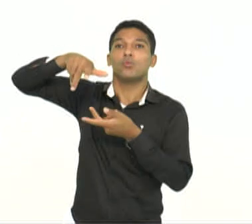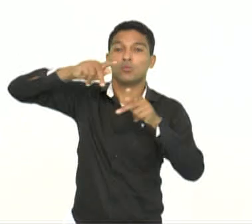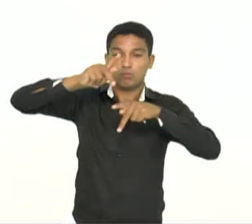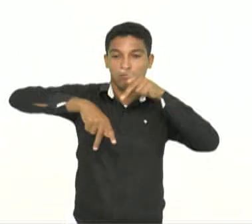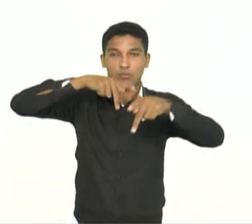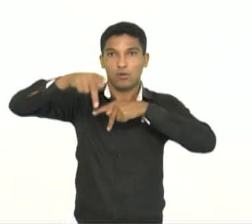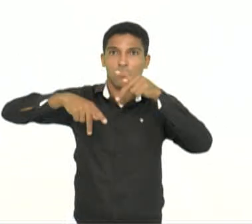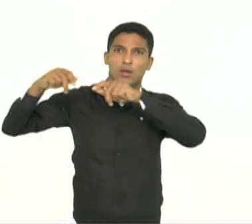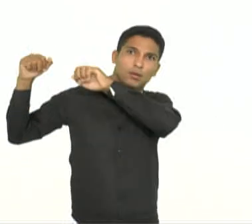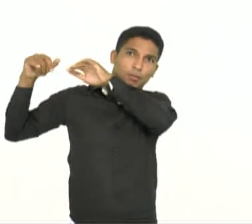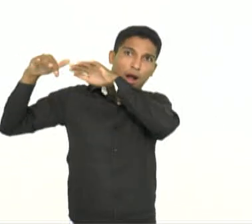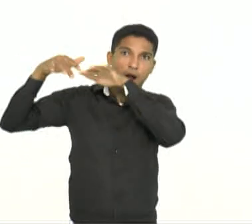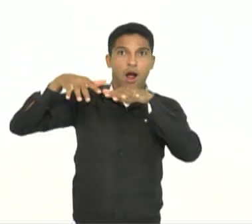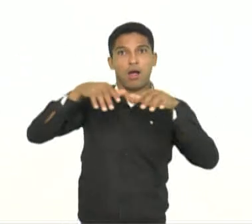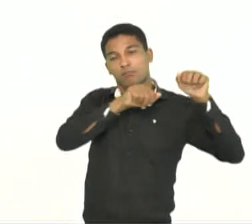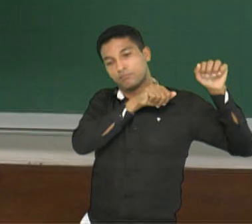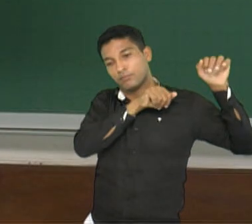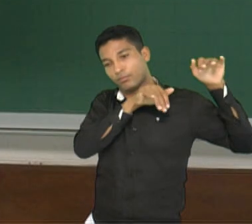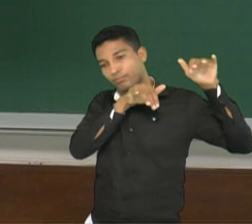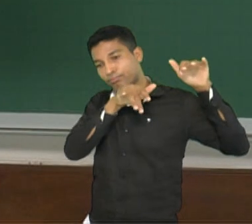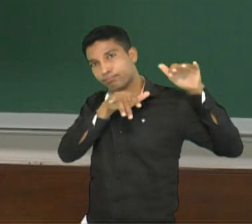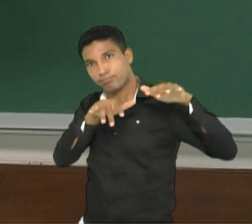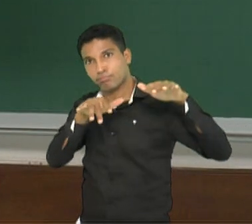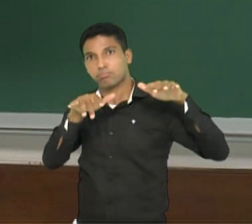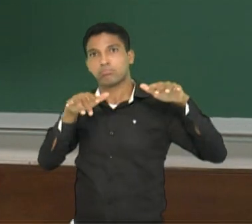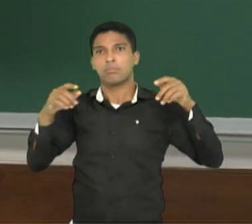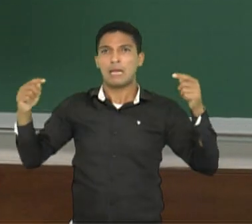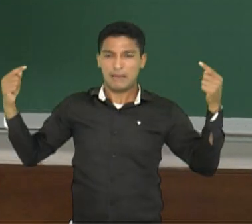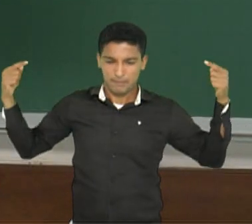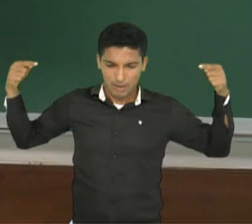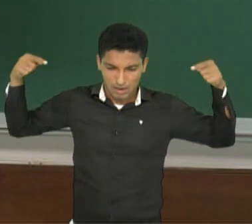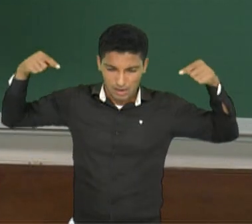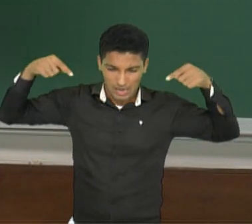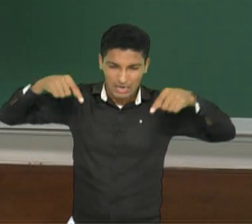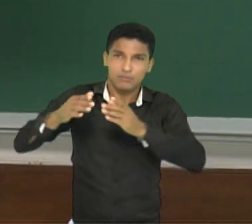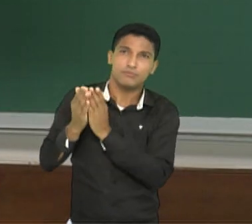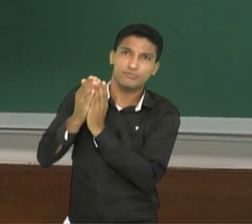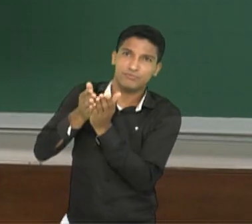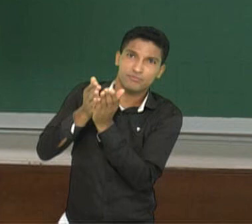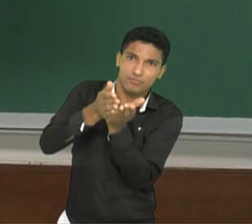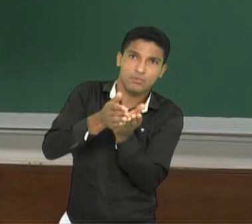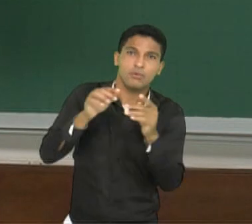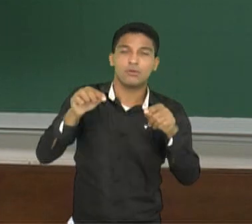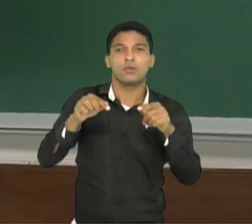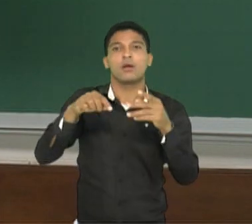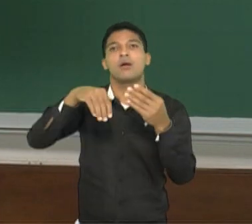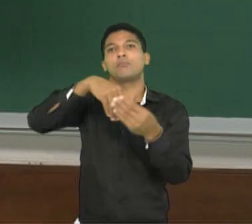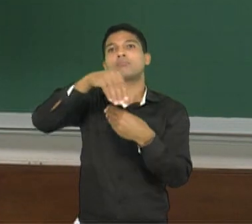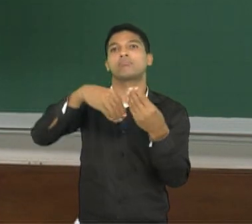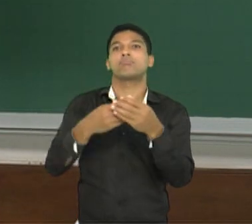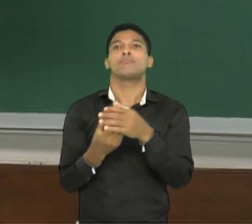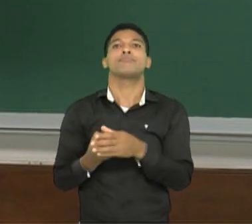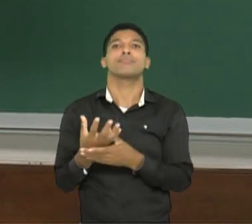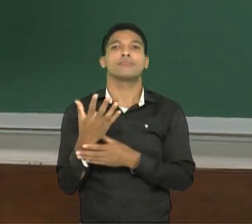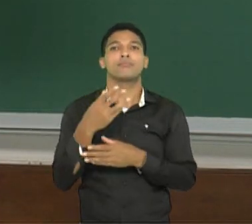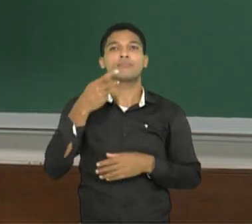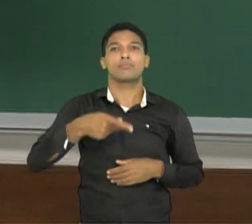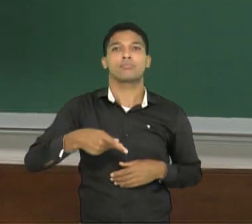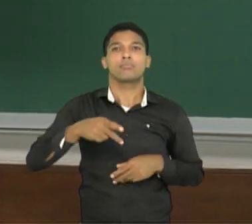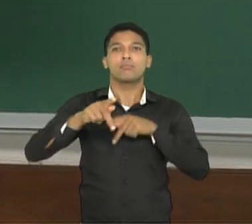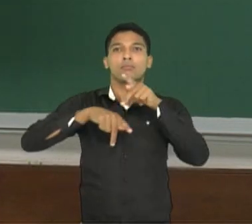gente chama de miscigenação, essa mistura de etnias. Então, o Brasil é